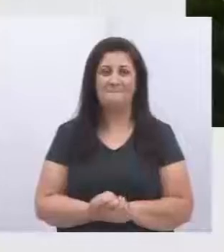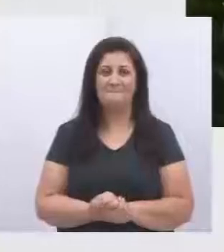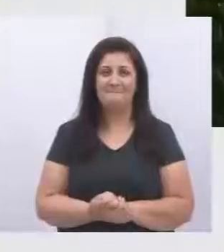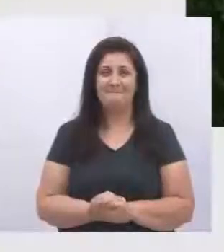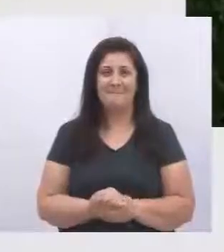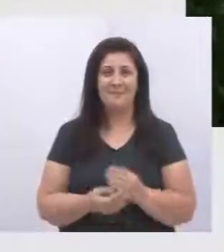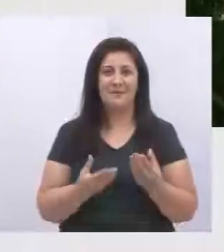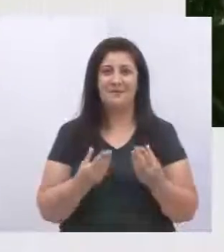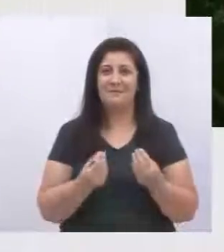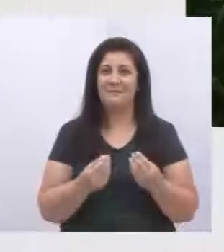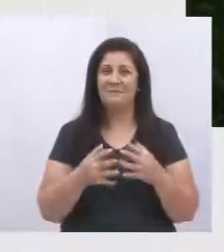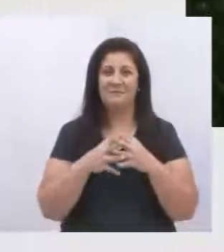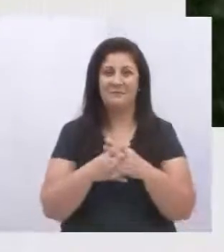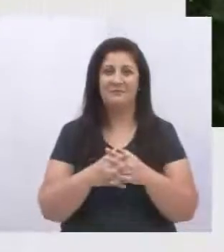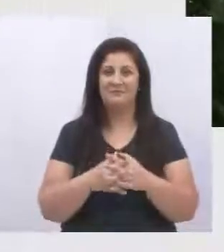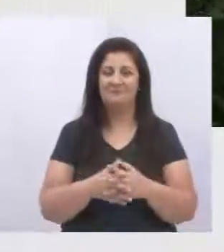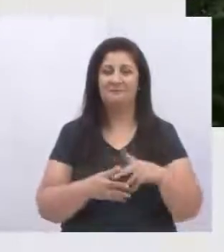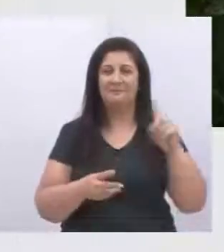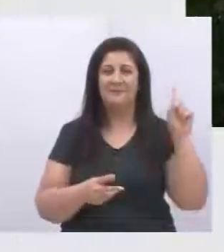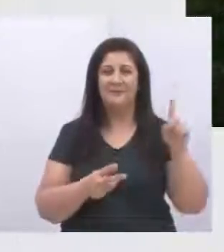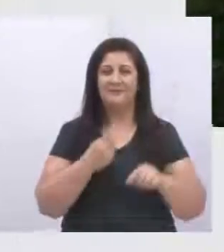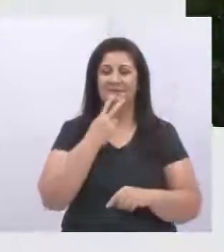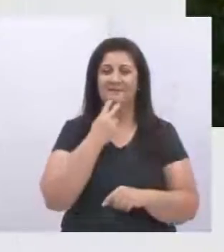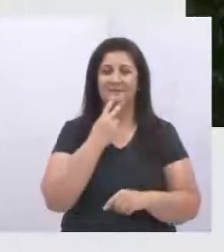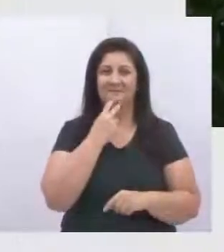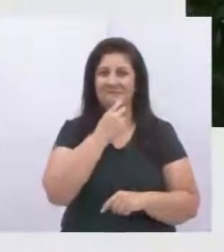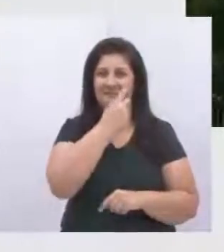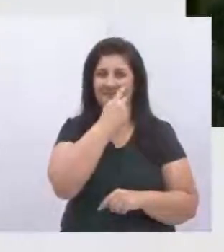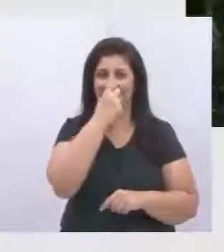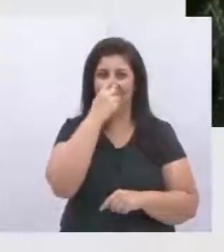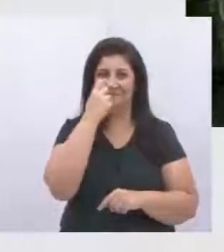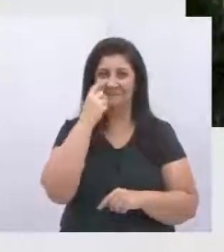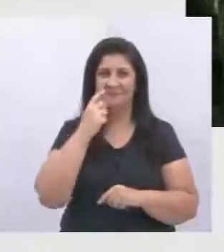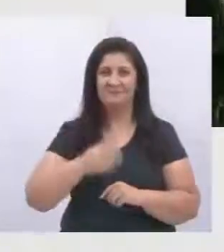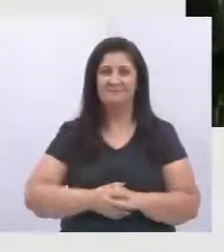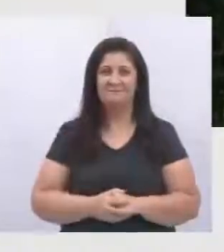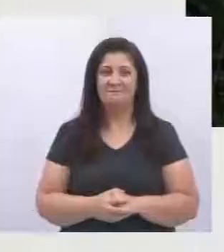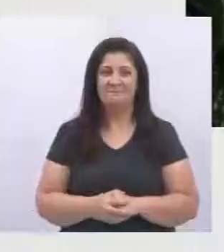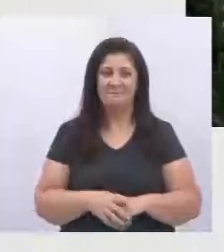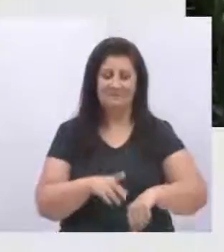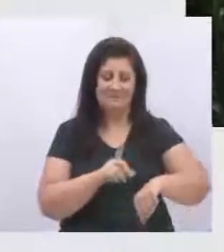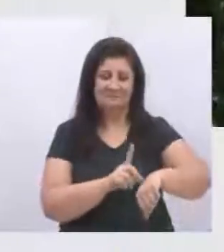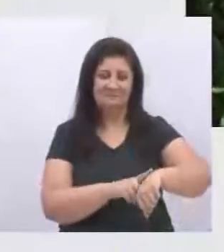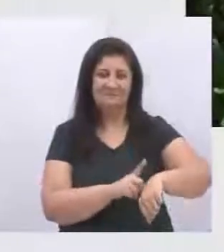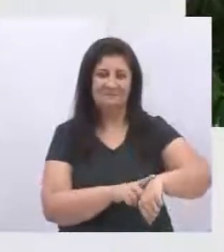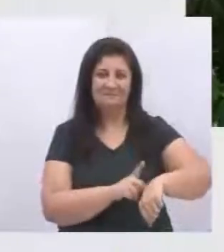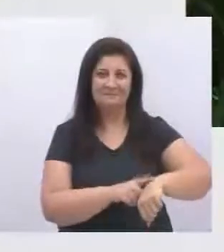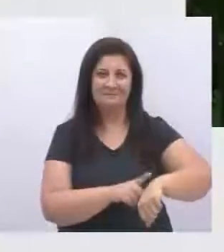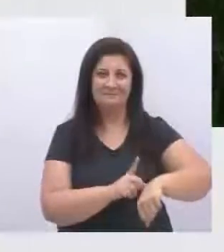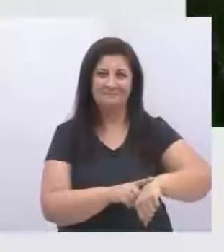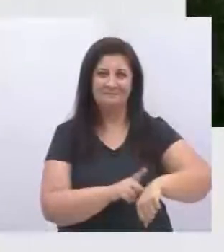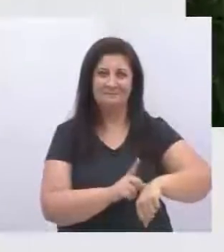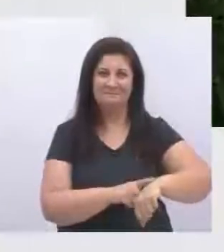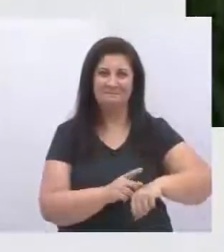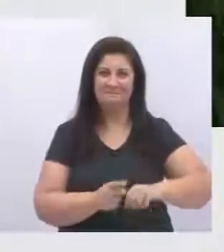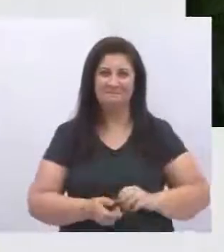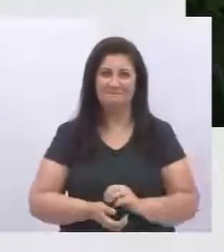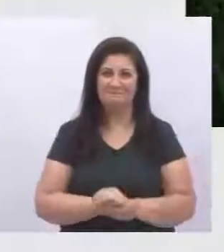precária. Quem fala aqui é o vereador Valmir do Parque Meia Lua. Exatamente agora é